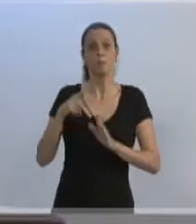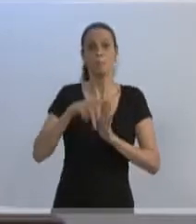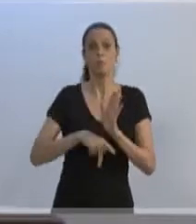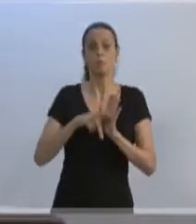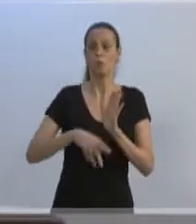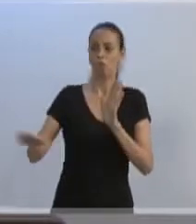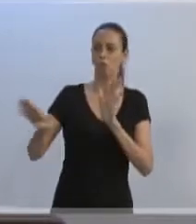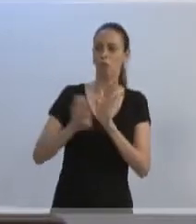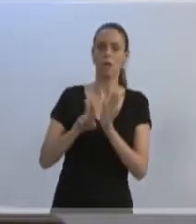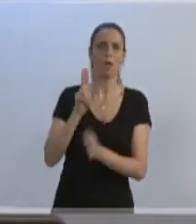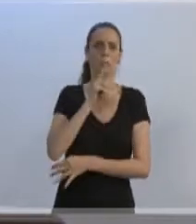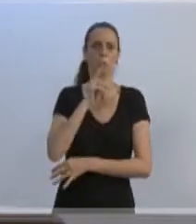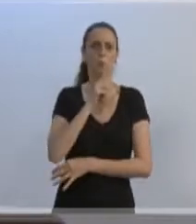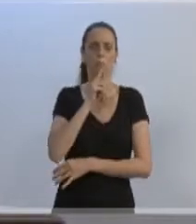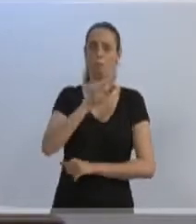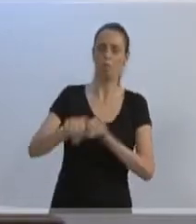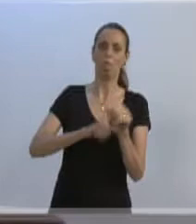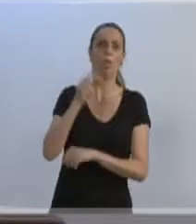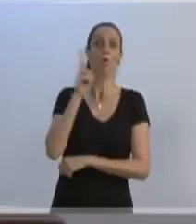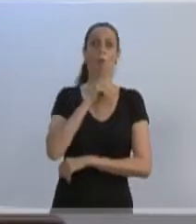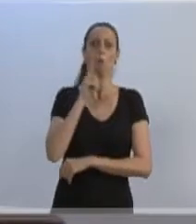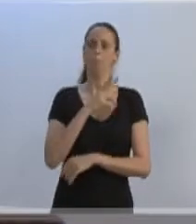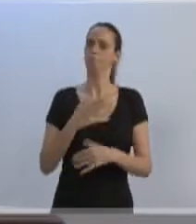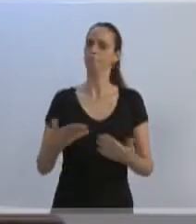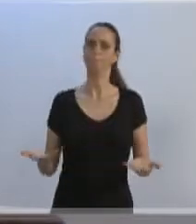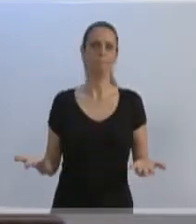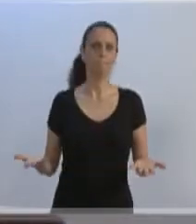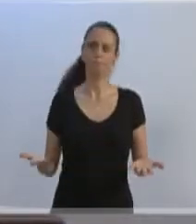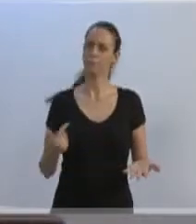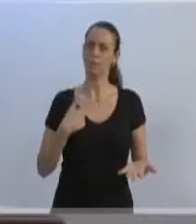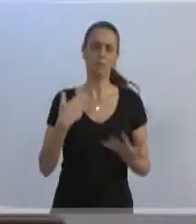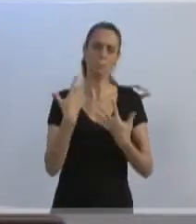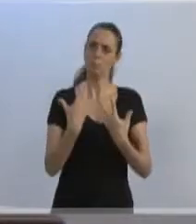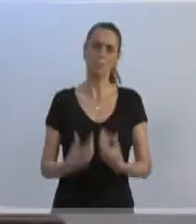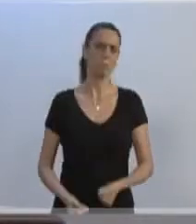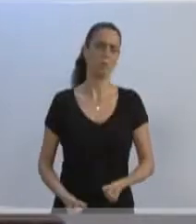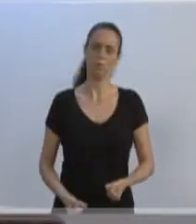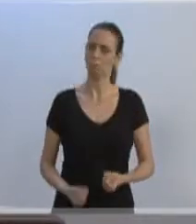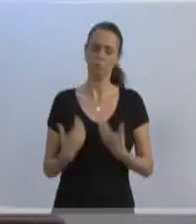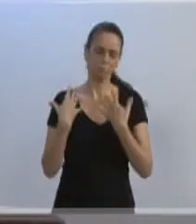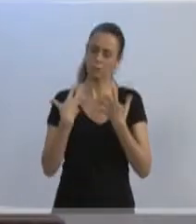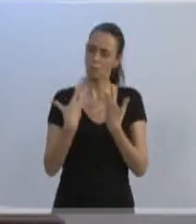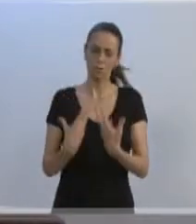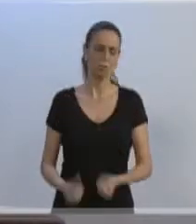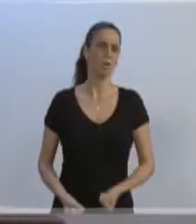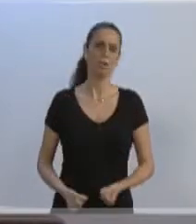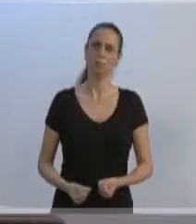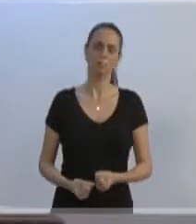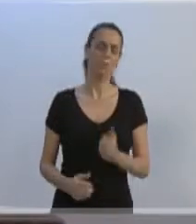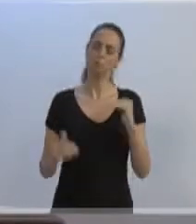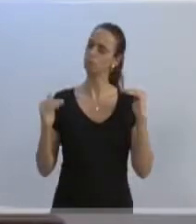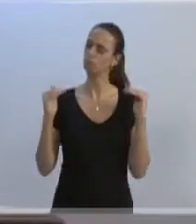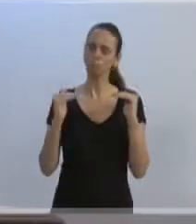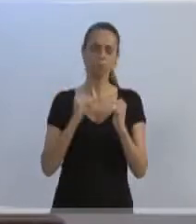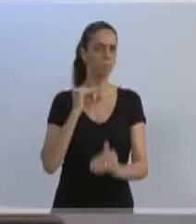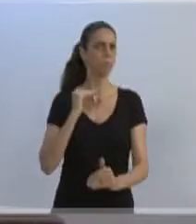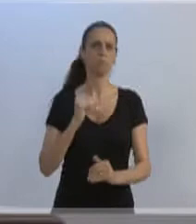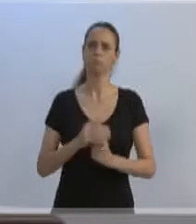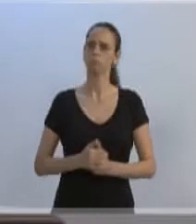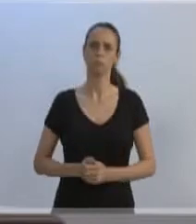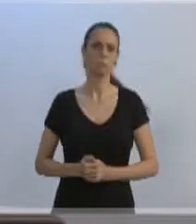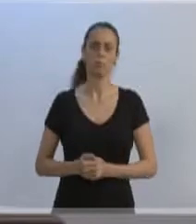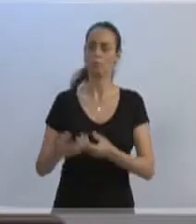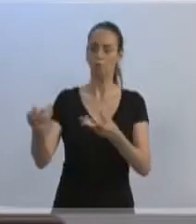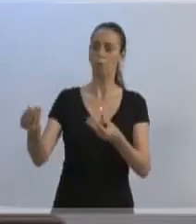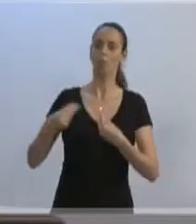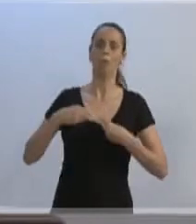casa de urgência urgentíssima é isso aí vai continuar tendo a minha ligação aqui meu não aprova a forma como chega